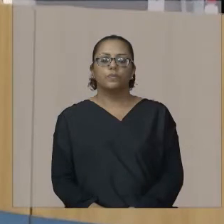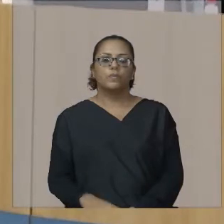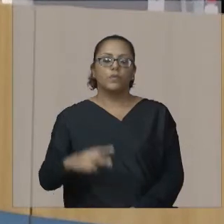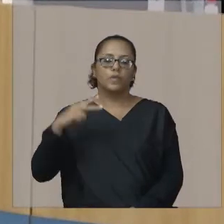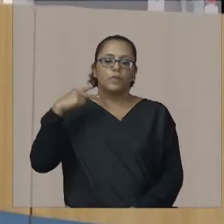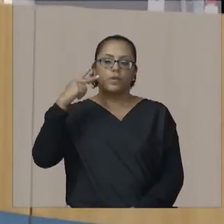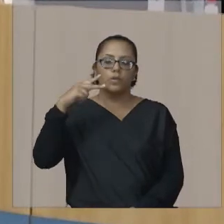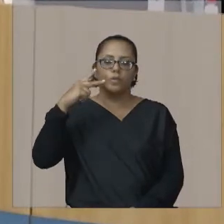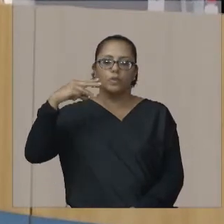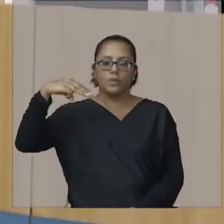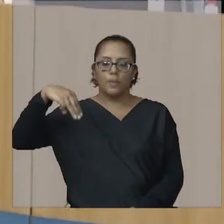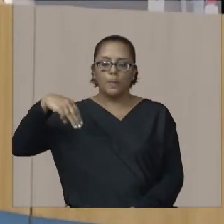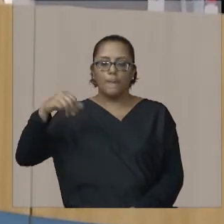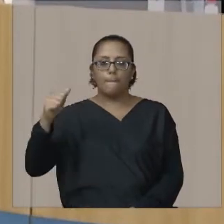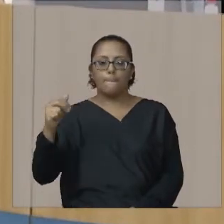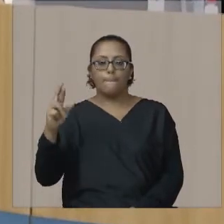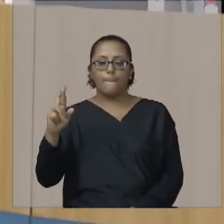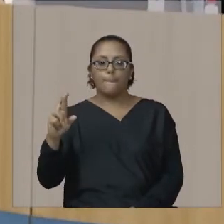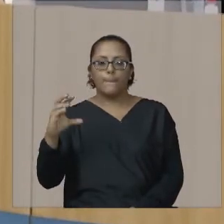Vereador Marcelo Garcia.